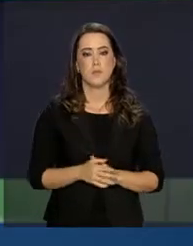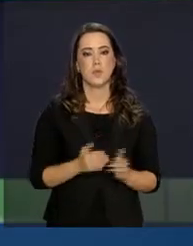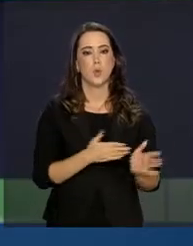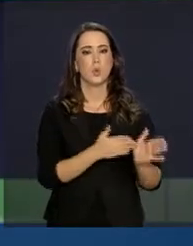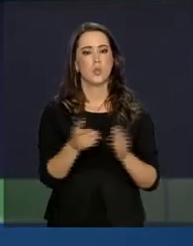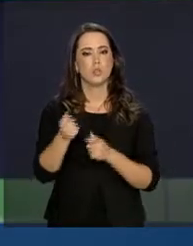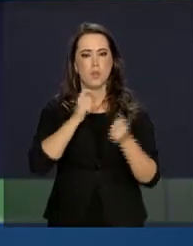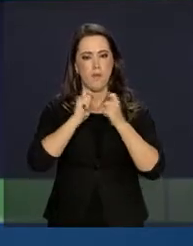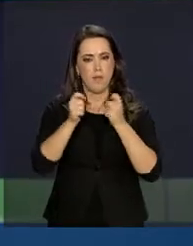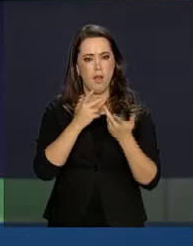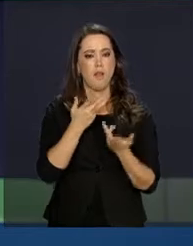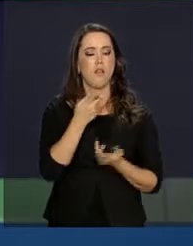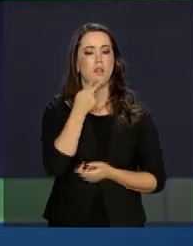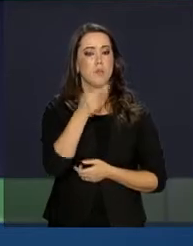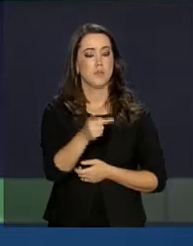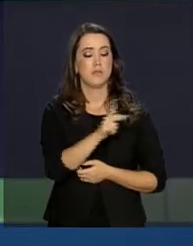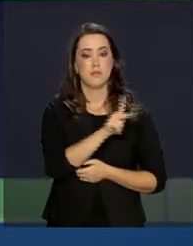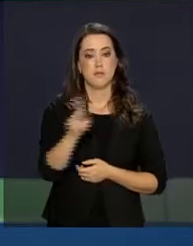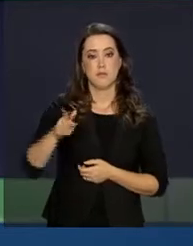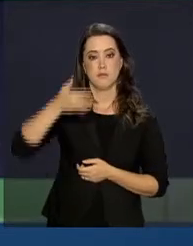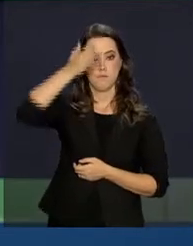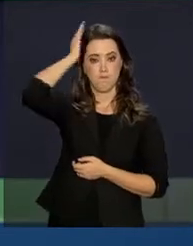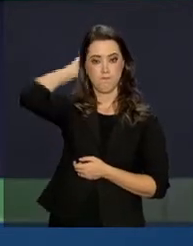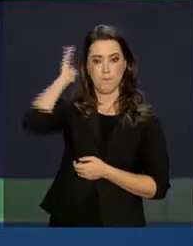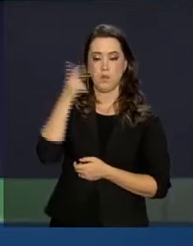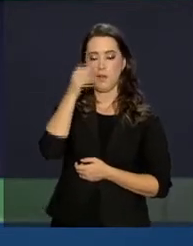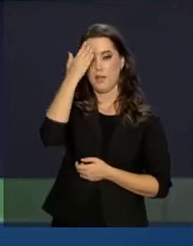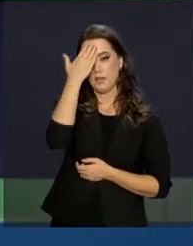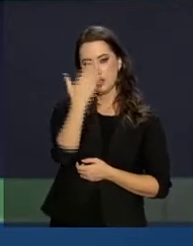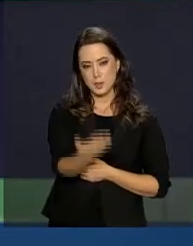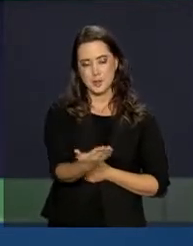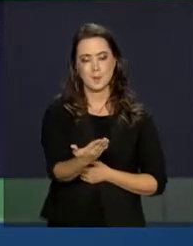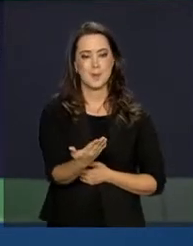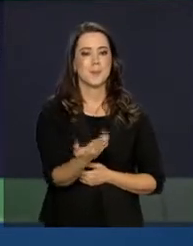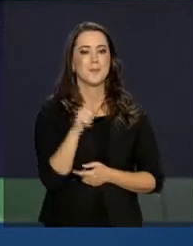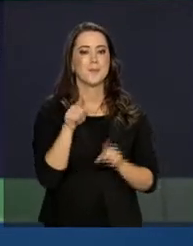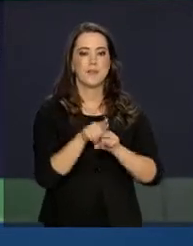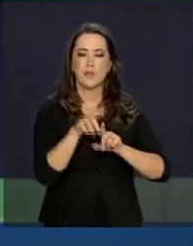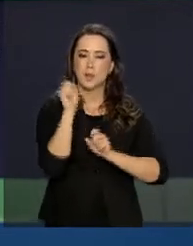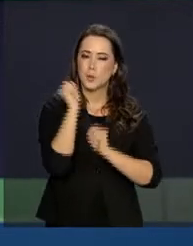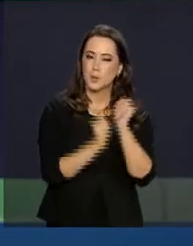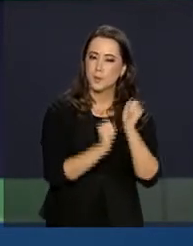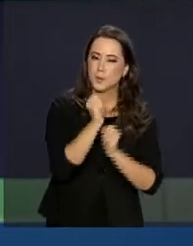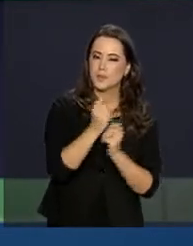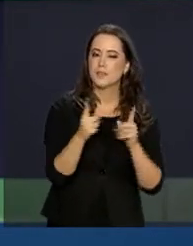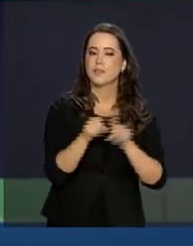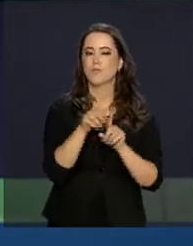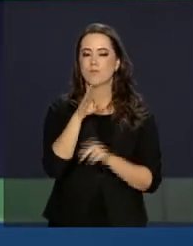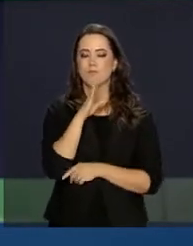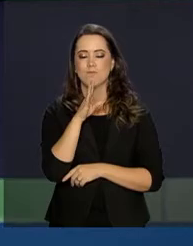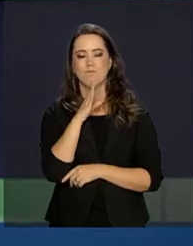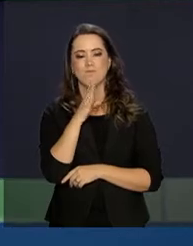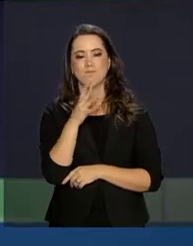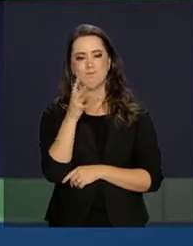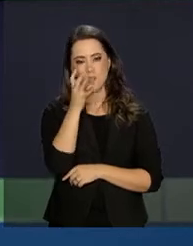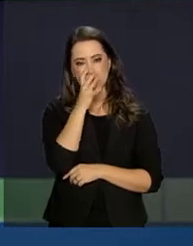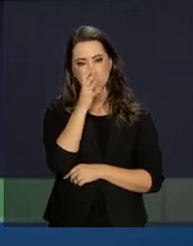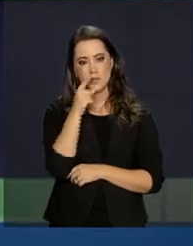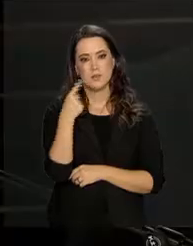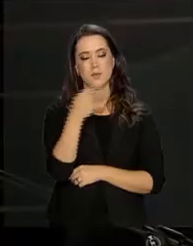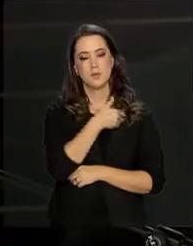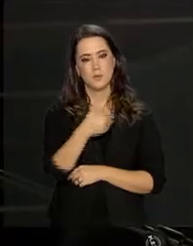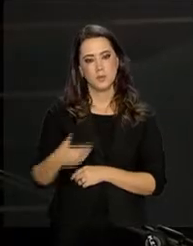Durante o discurso, o presidente Temer agradeceu a homenagem dos industriais e o reconhecimento pelos avanços em seu governo.